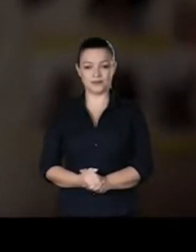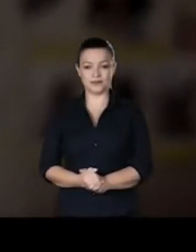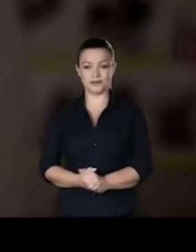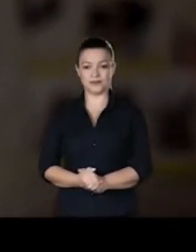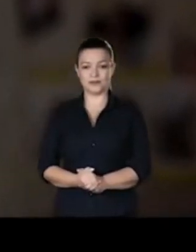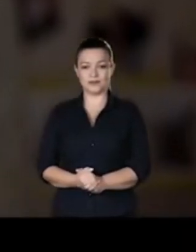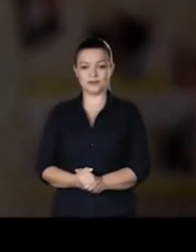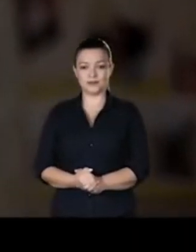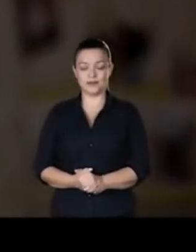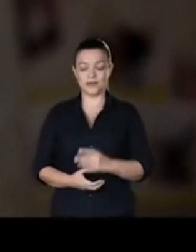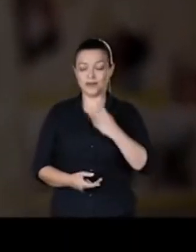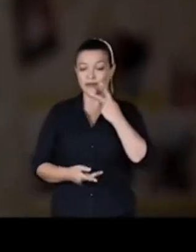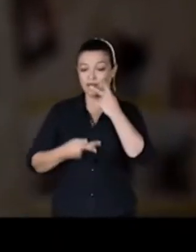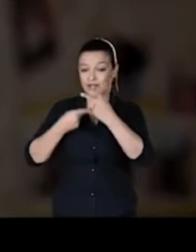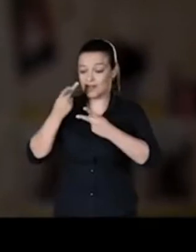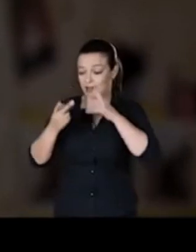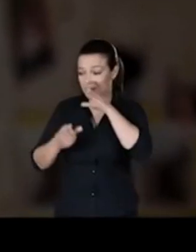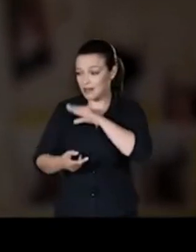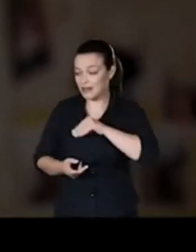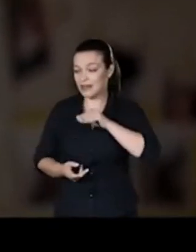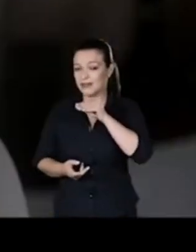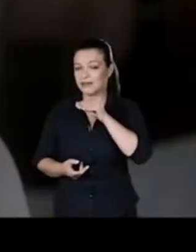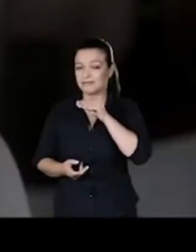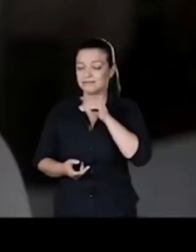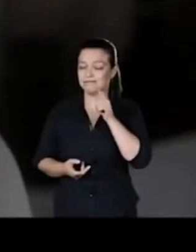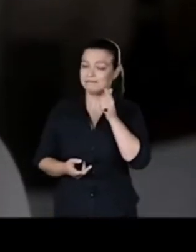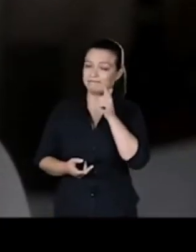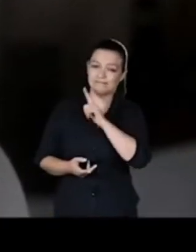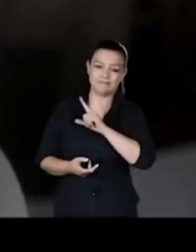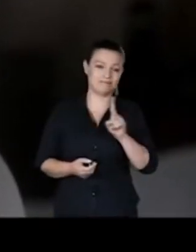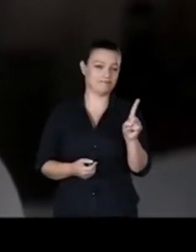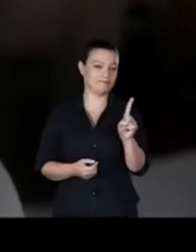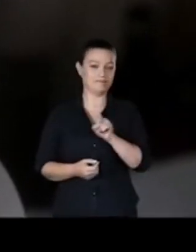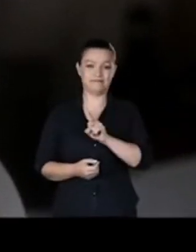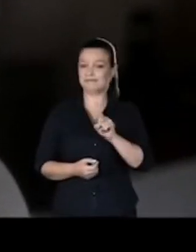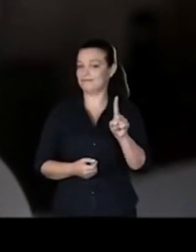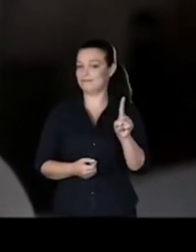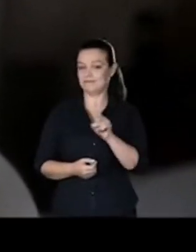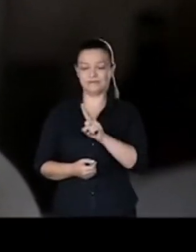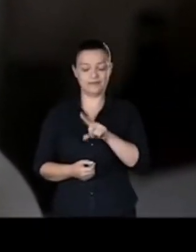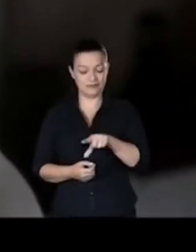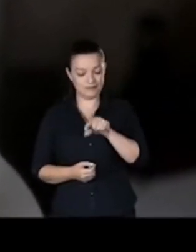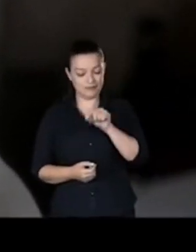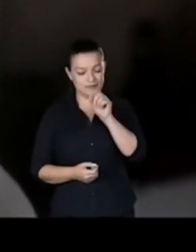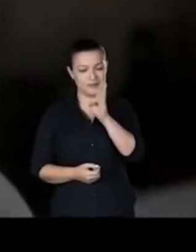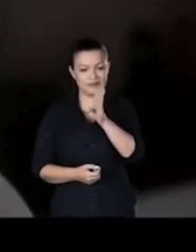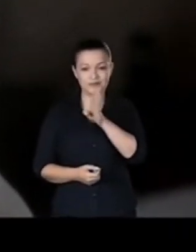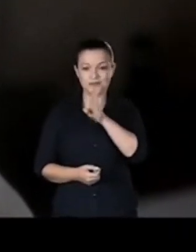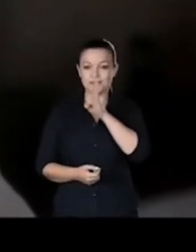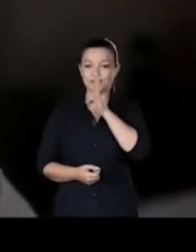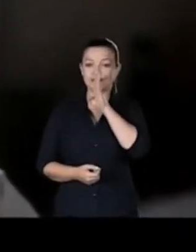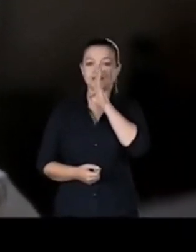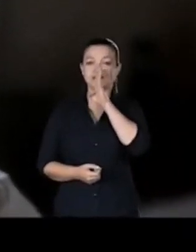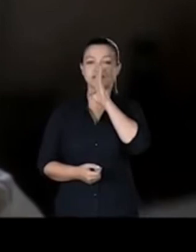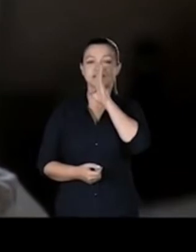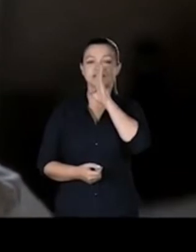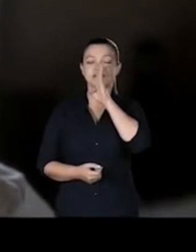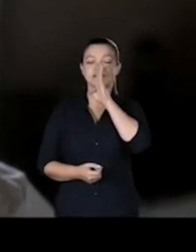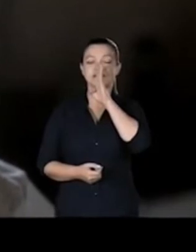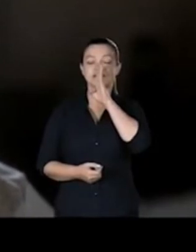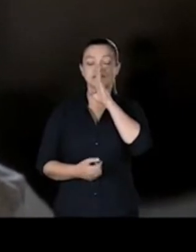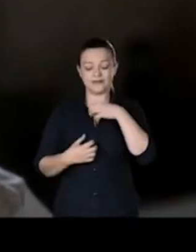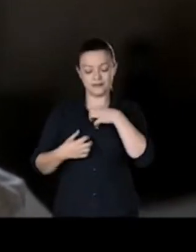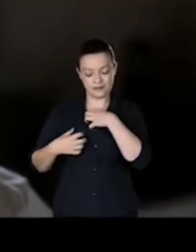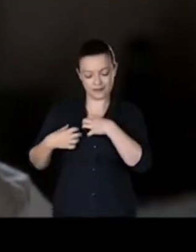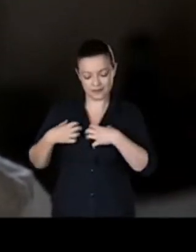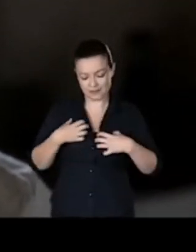Não tenho nada pra dizer, só o